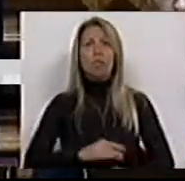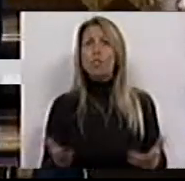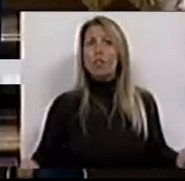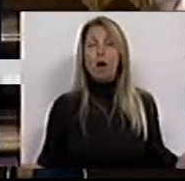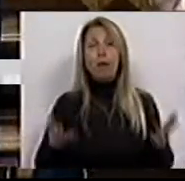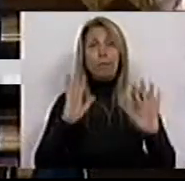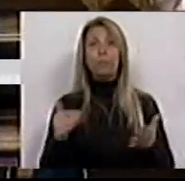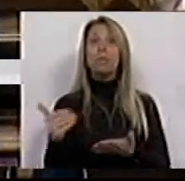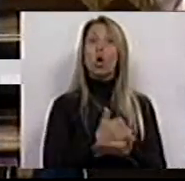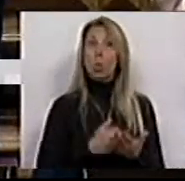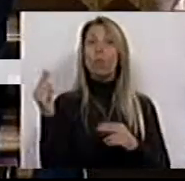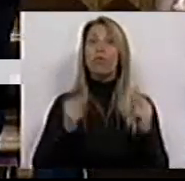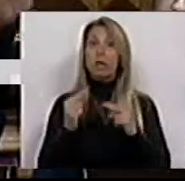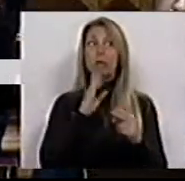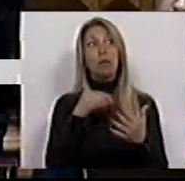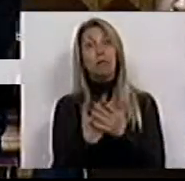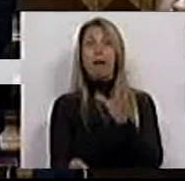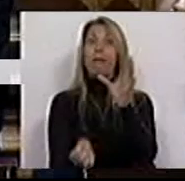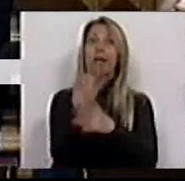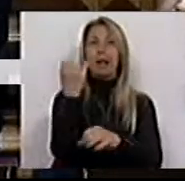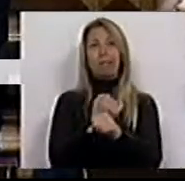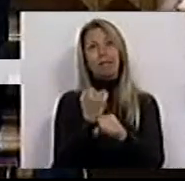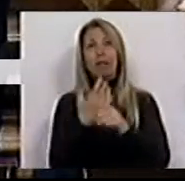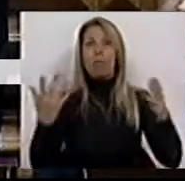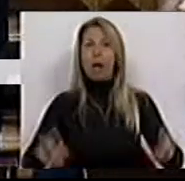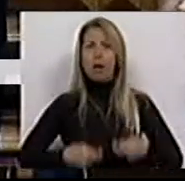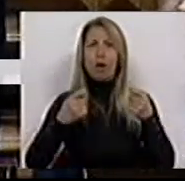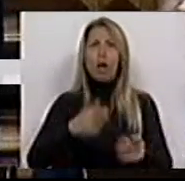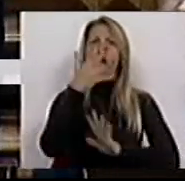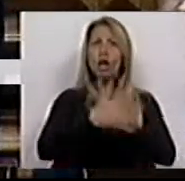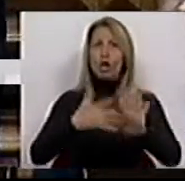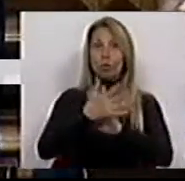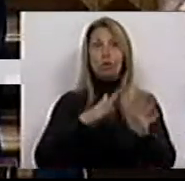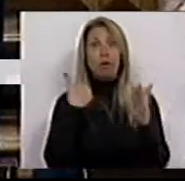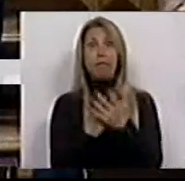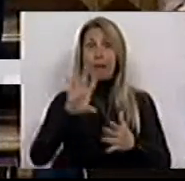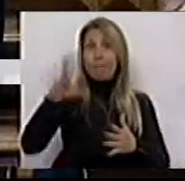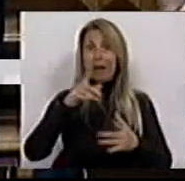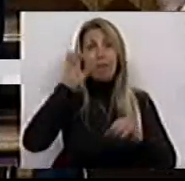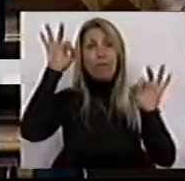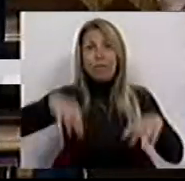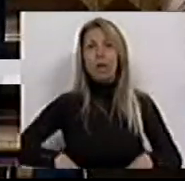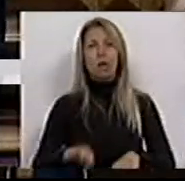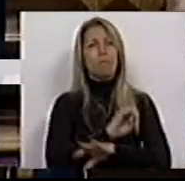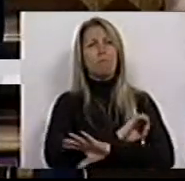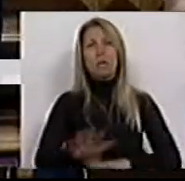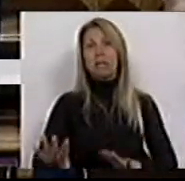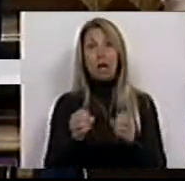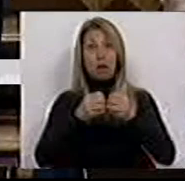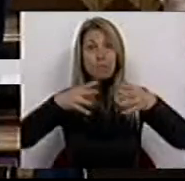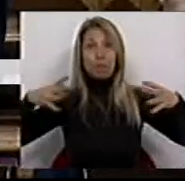que nos permitam criar postos de trabalho, investir na indústria, tirar este país da miséria que se alastrou nos últimos 3